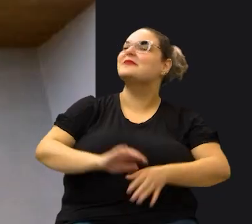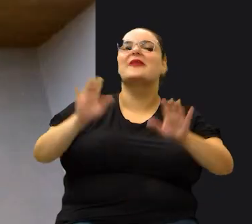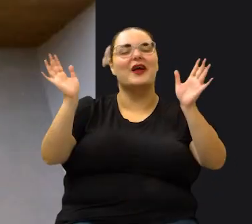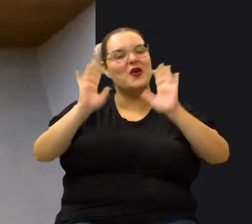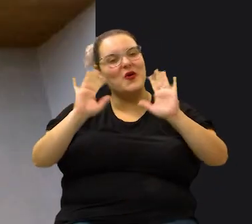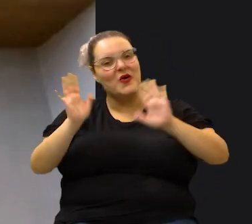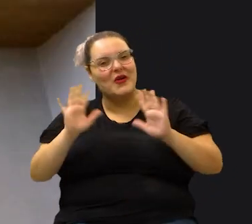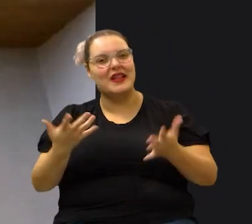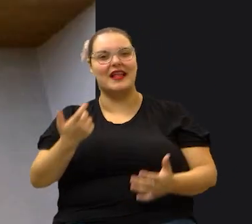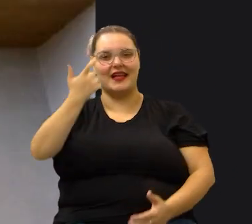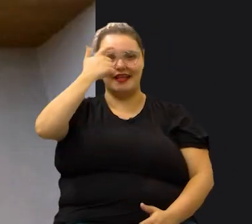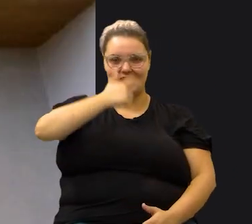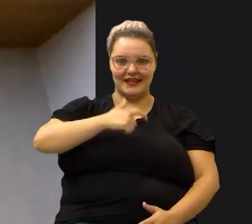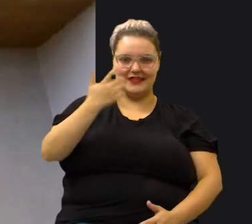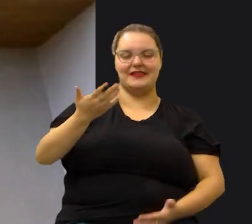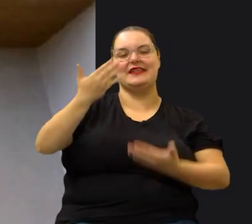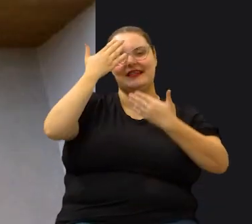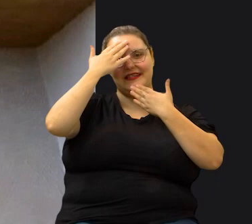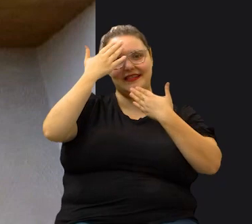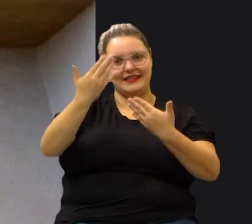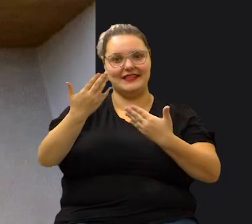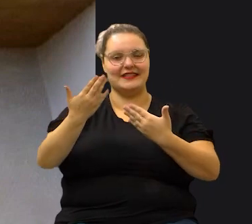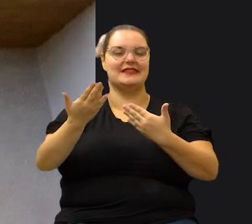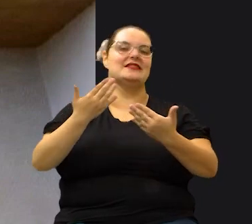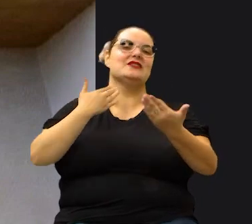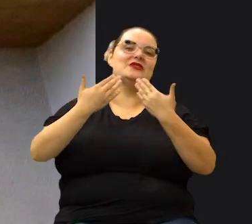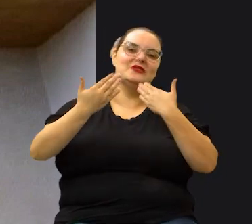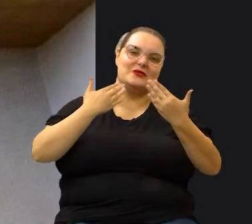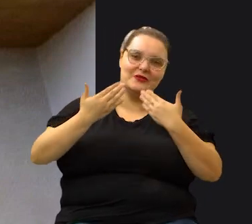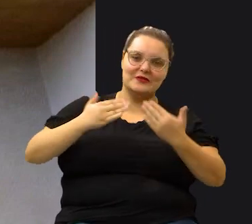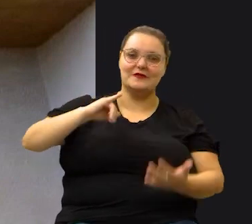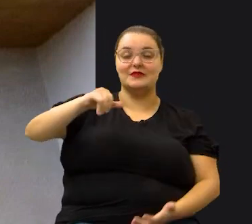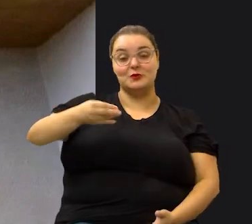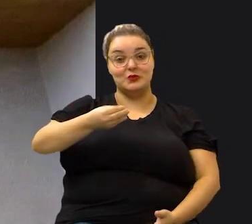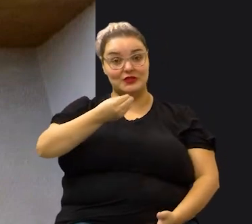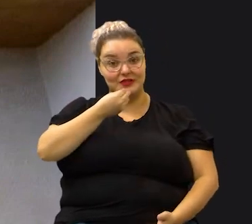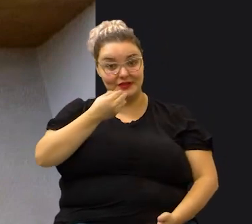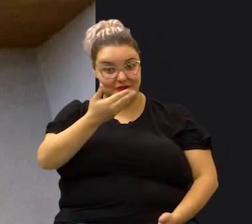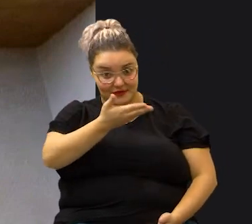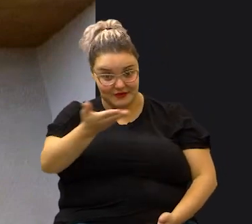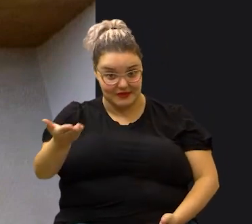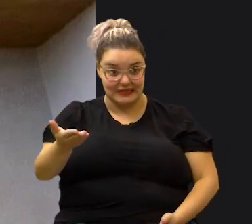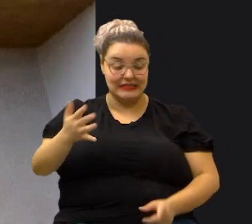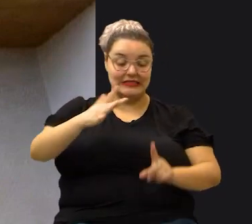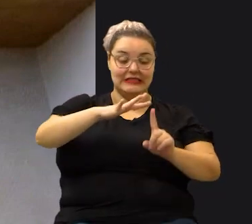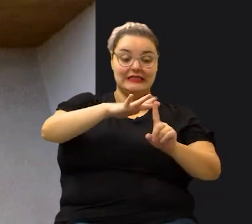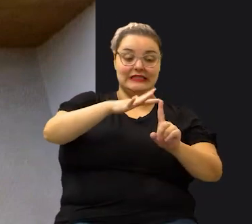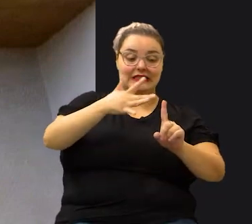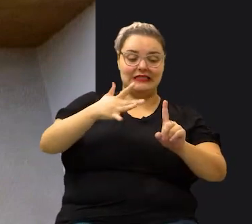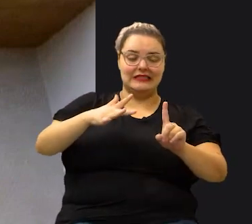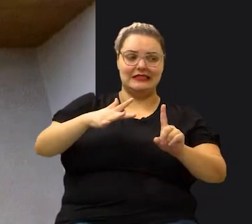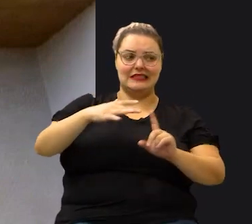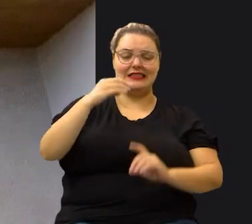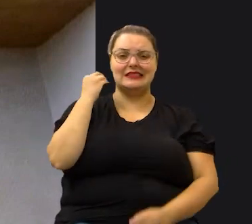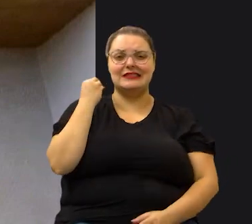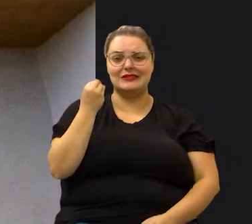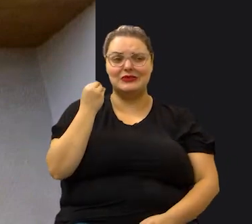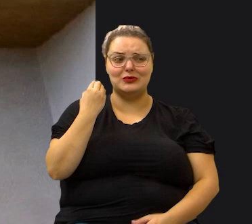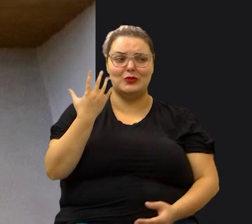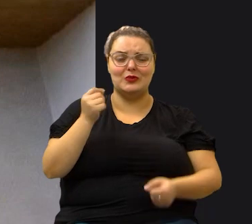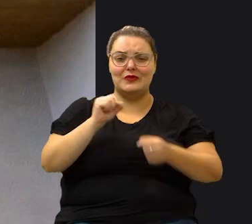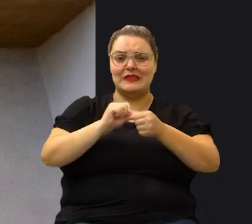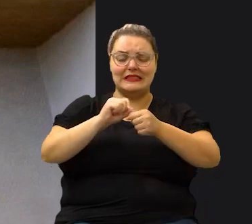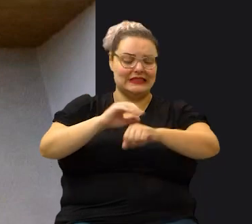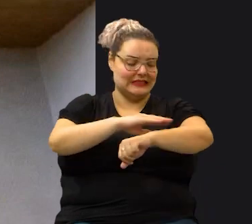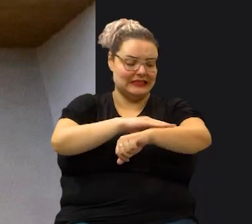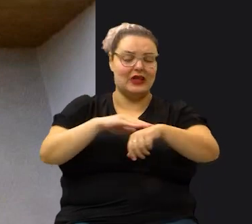Olá, eu que agradeço a oportunidade de estar aqui conversando com vocês. Realmente o outono é aquela estação que a gente fica assim, o que realmente fazer com a pele? A